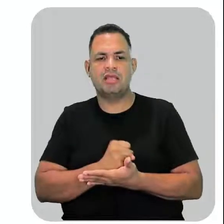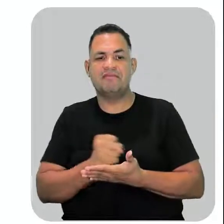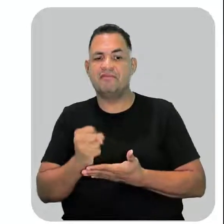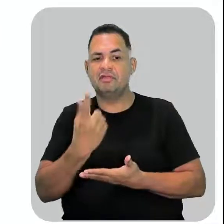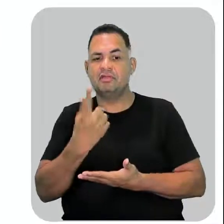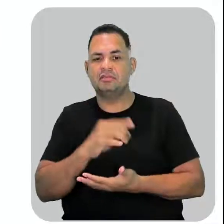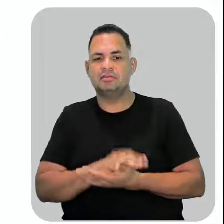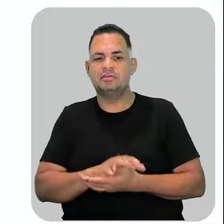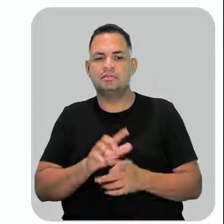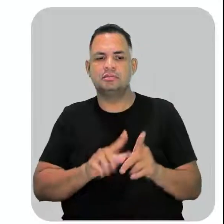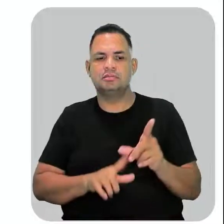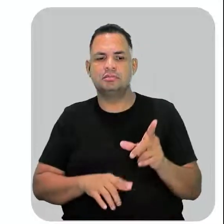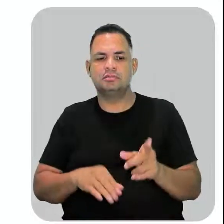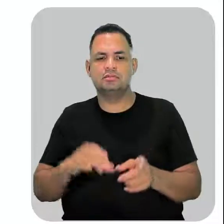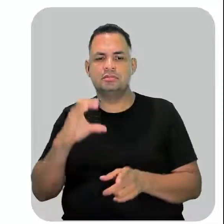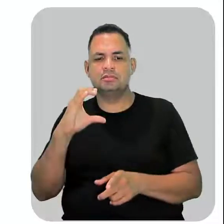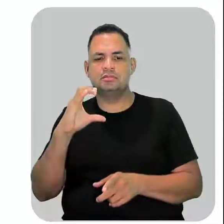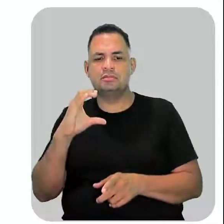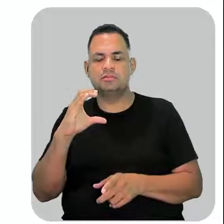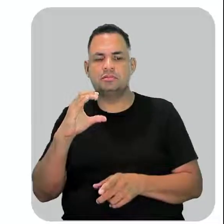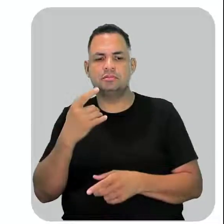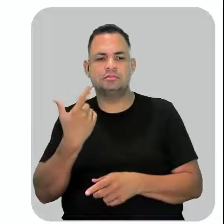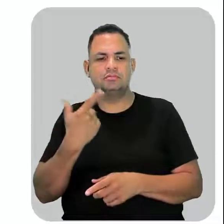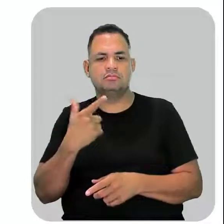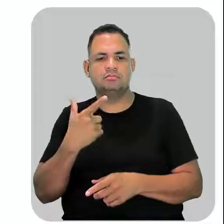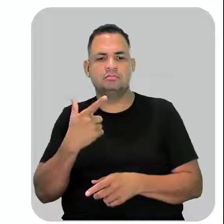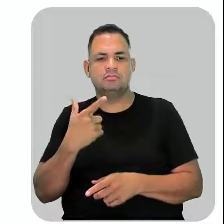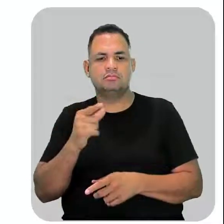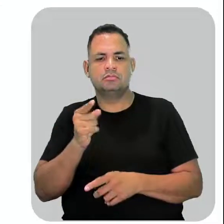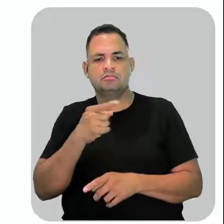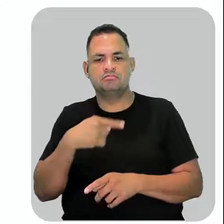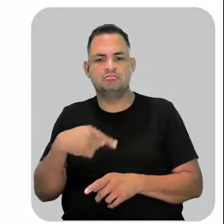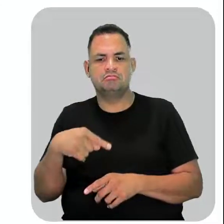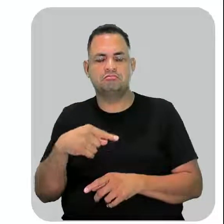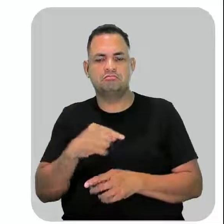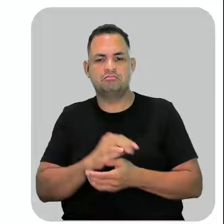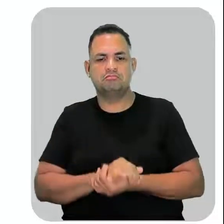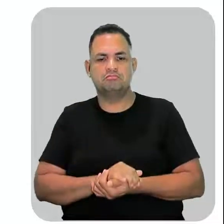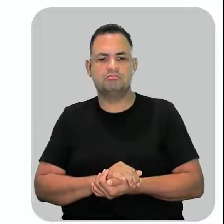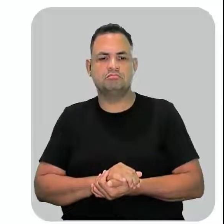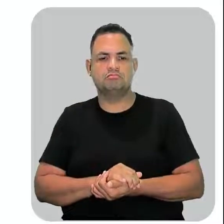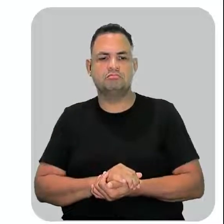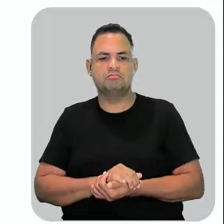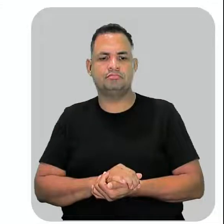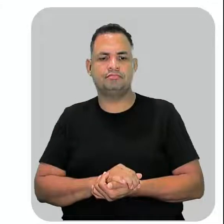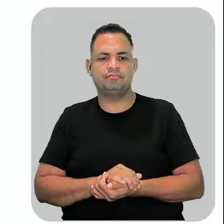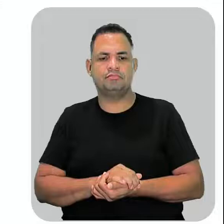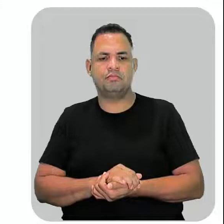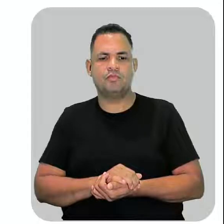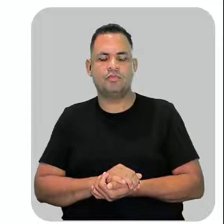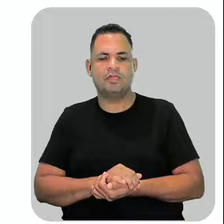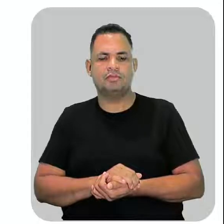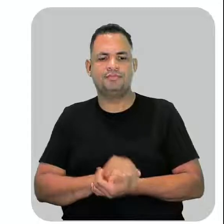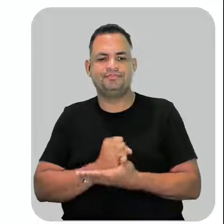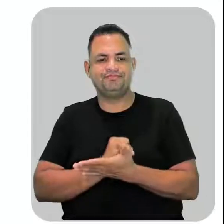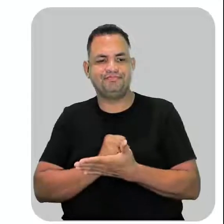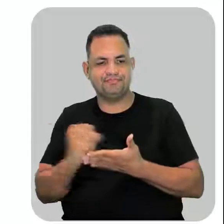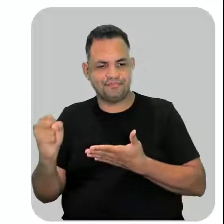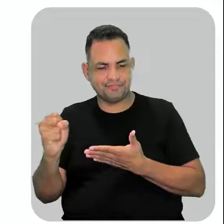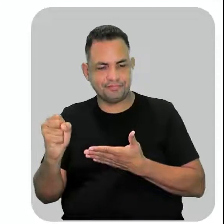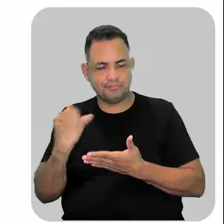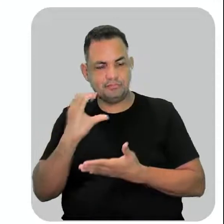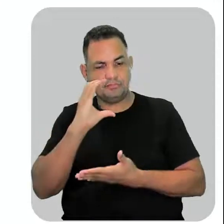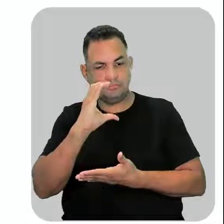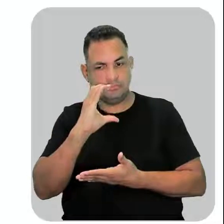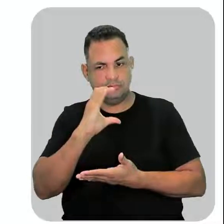que é a letra C. Olha só, não existe anel aromático aqui. Então a letra C, de cara, ela está fora de questão.